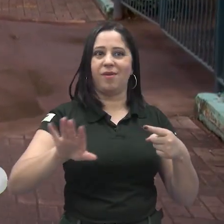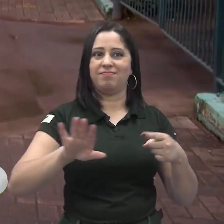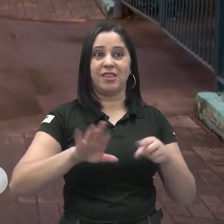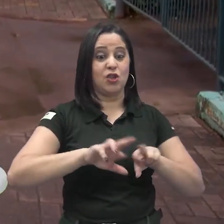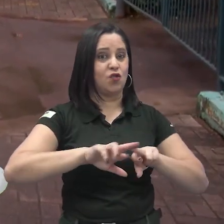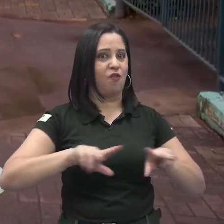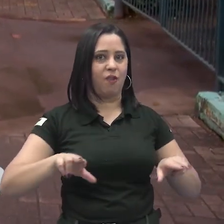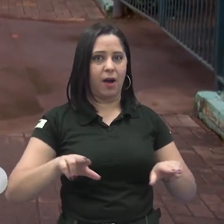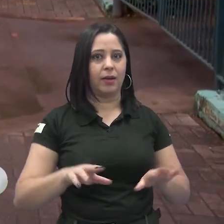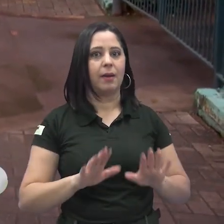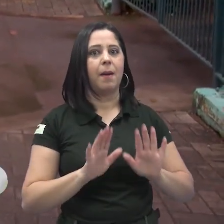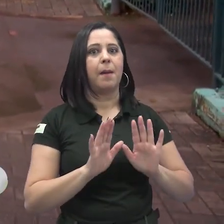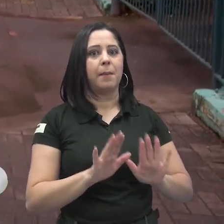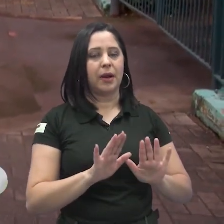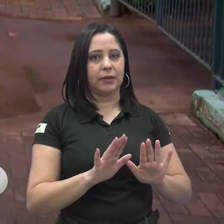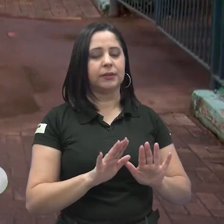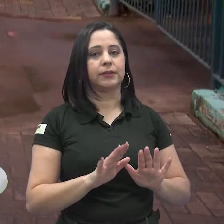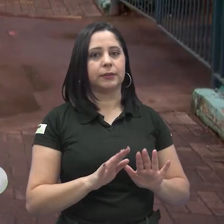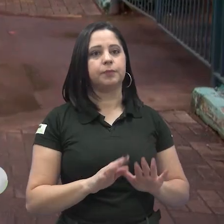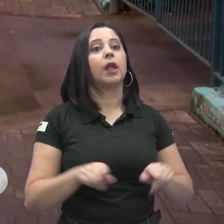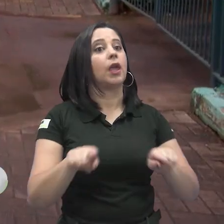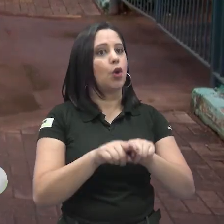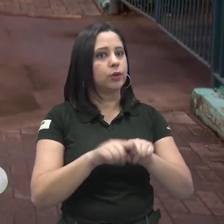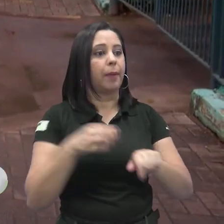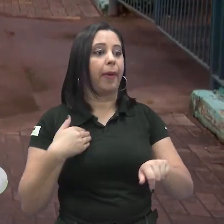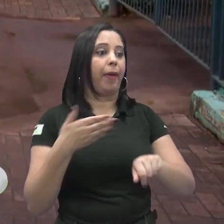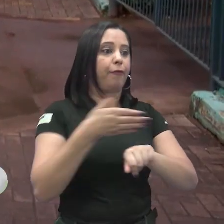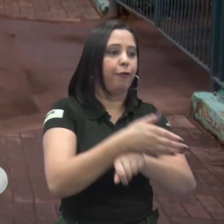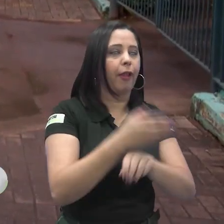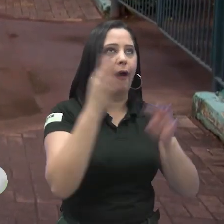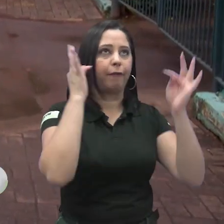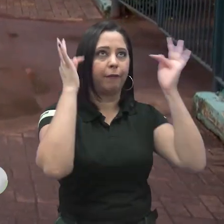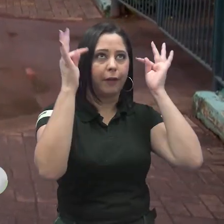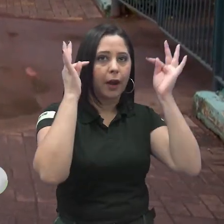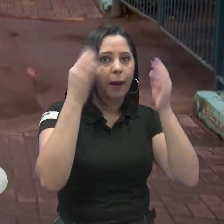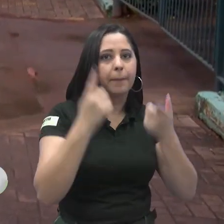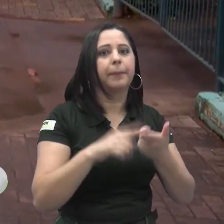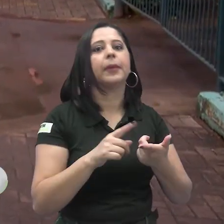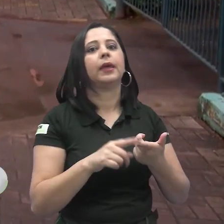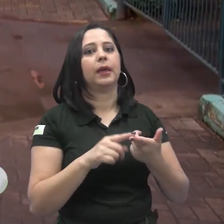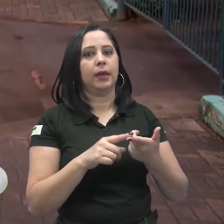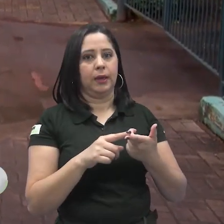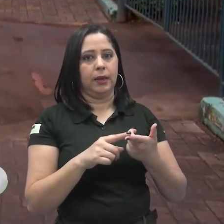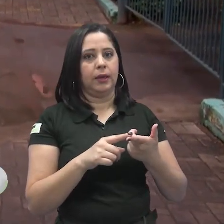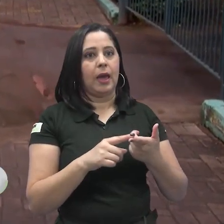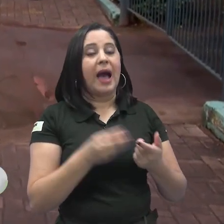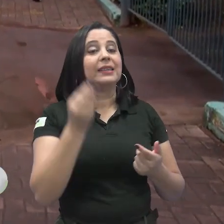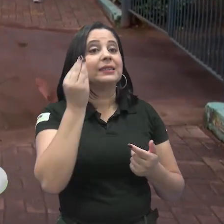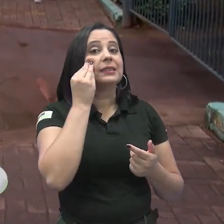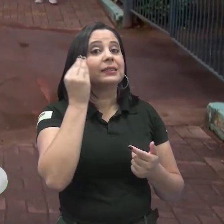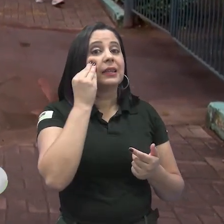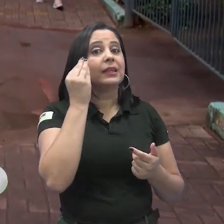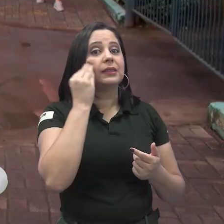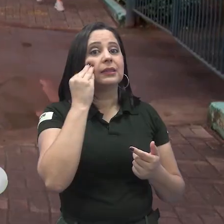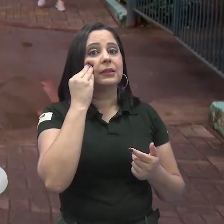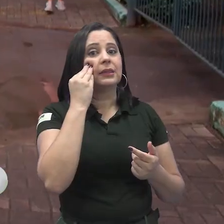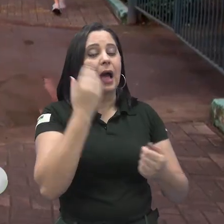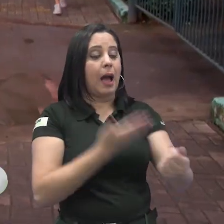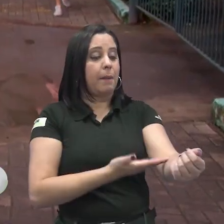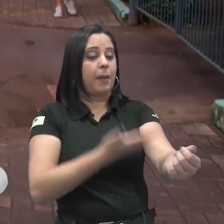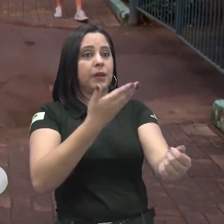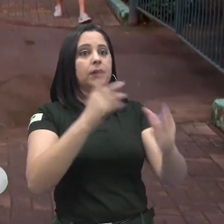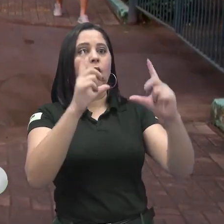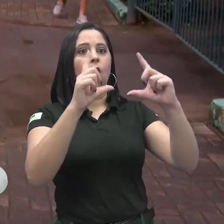alimentação, né? E realmente ela me encaminhou para terapia, para outros vários tipos de tarefas mentais, mesmo para tentar tirar essa